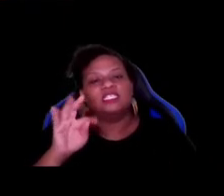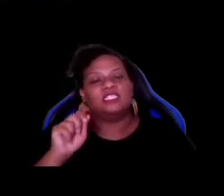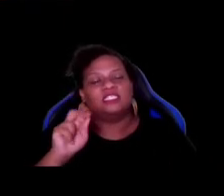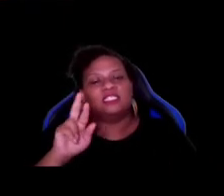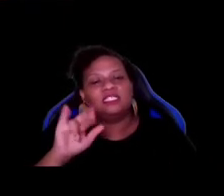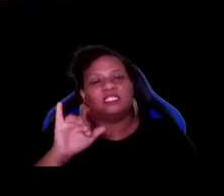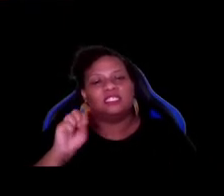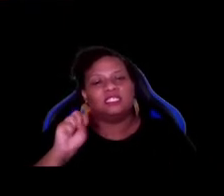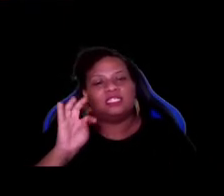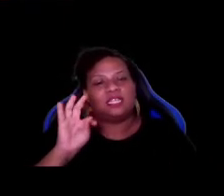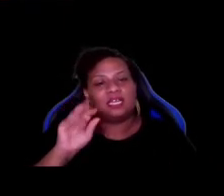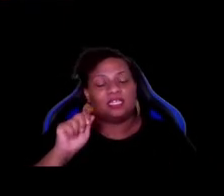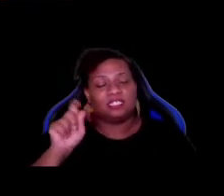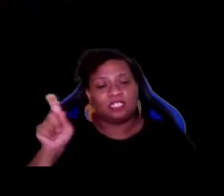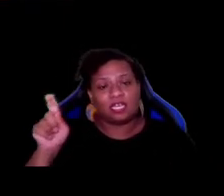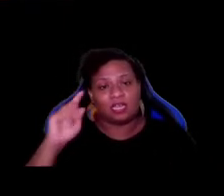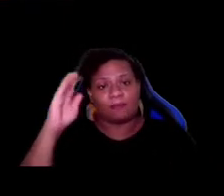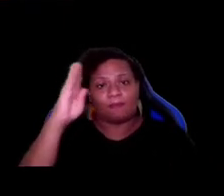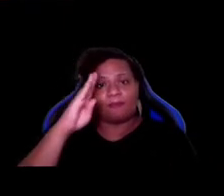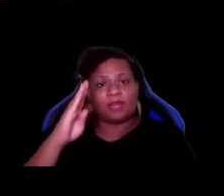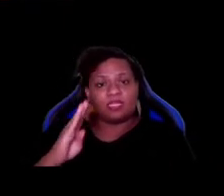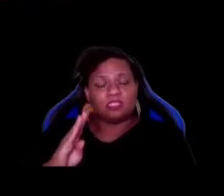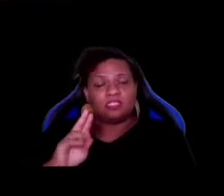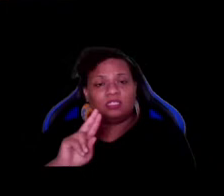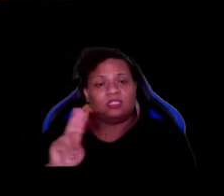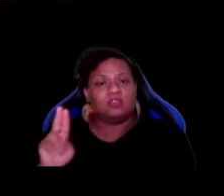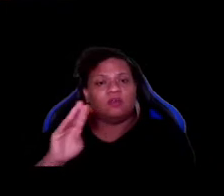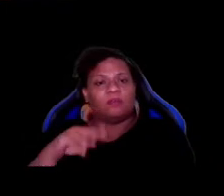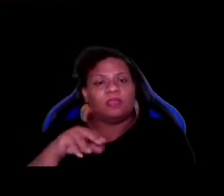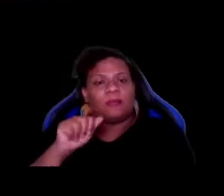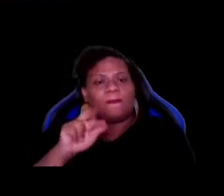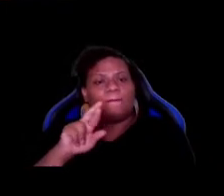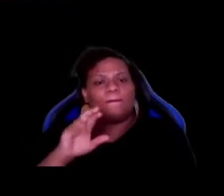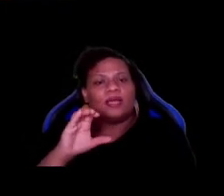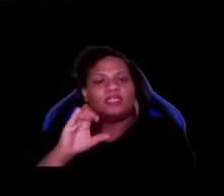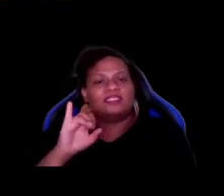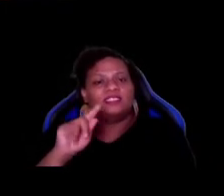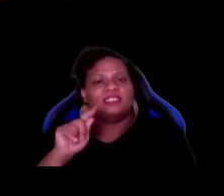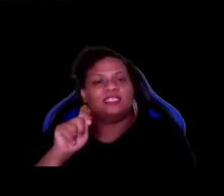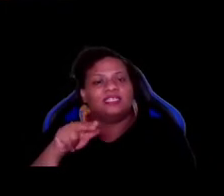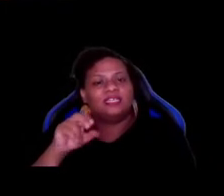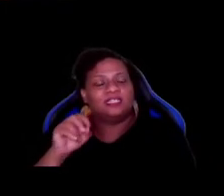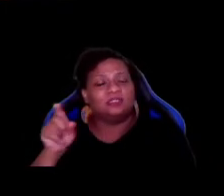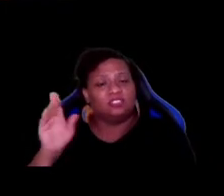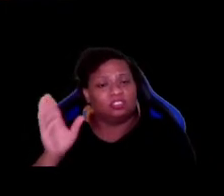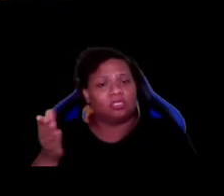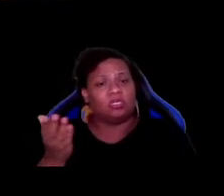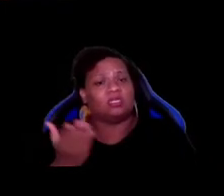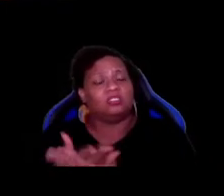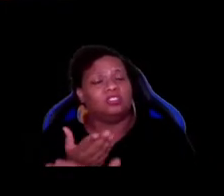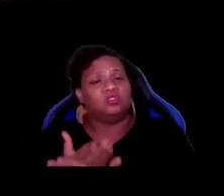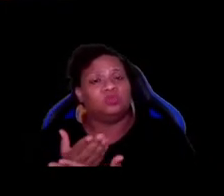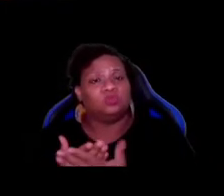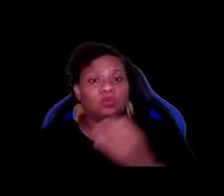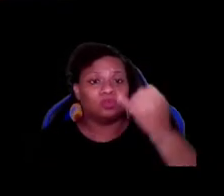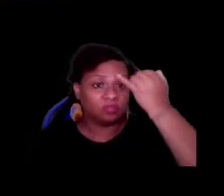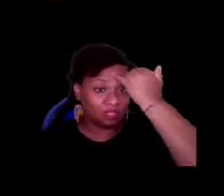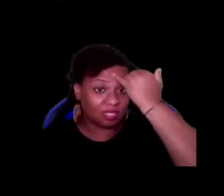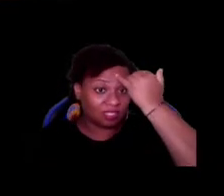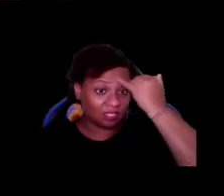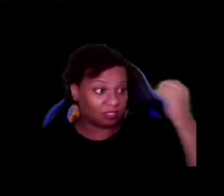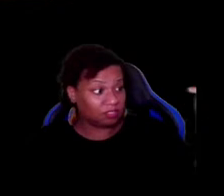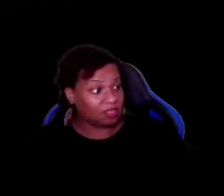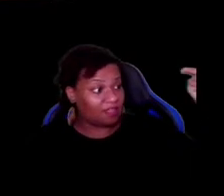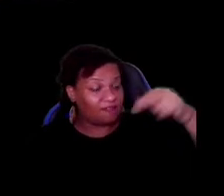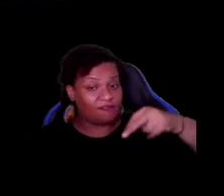ele é brasileiro, chama-se Marcicano, e ele estudou na Índia, e ele veio para aqui, para a Bahia, e a